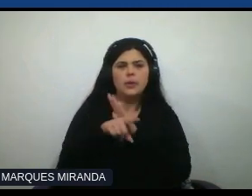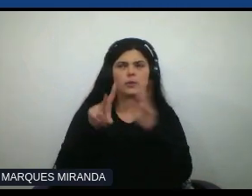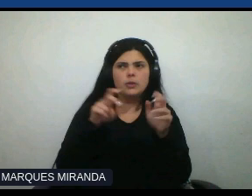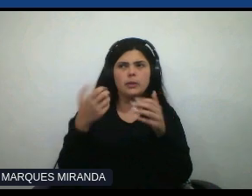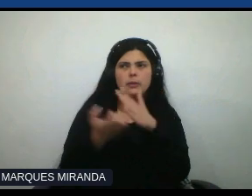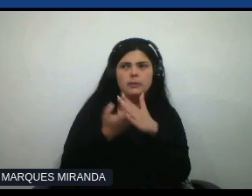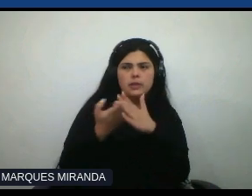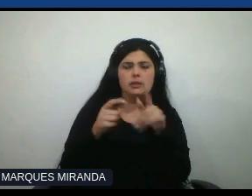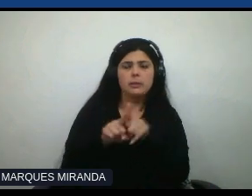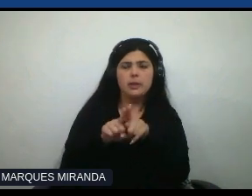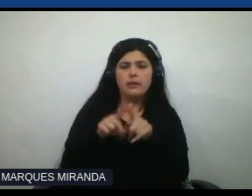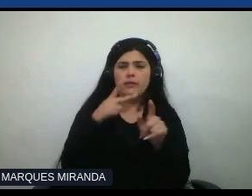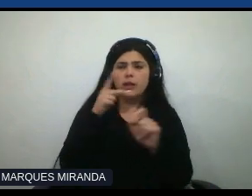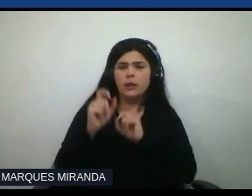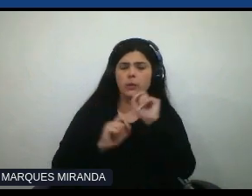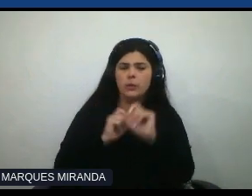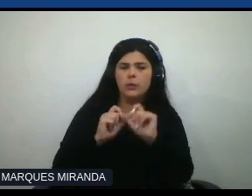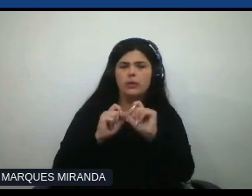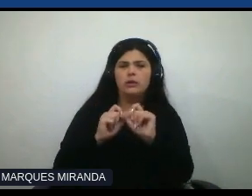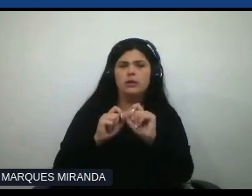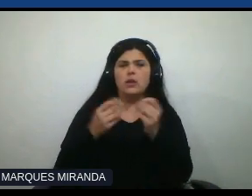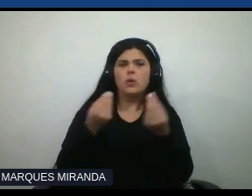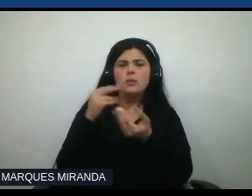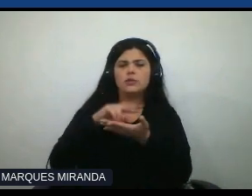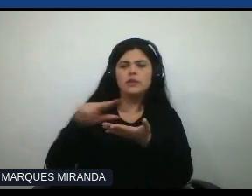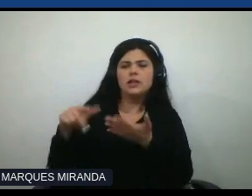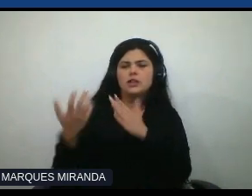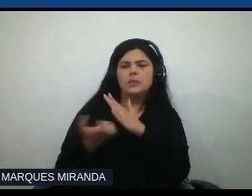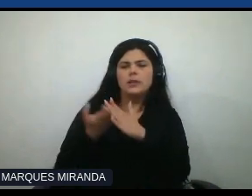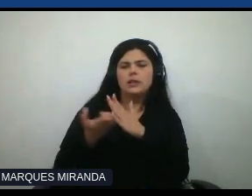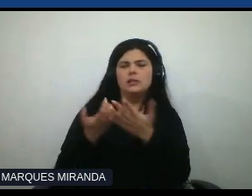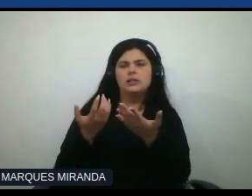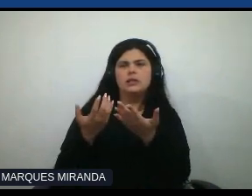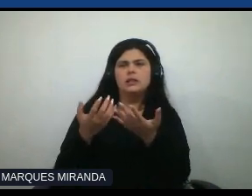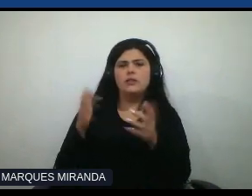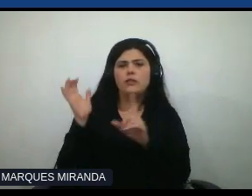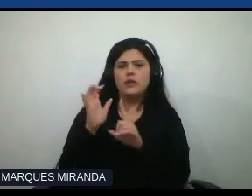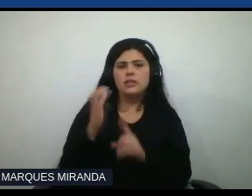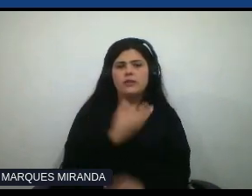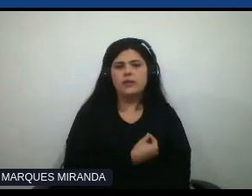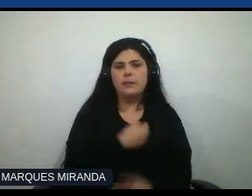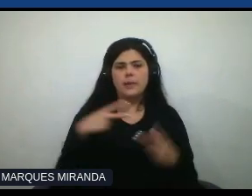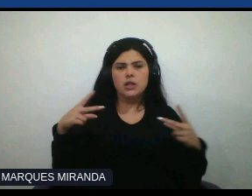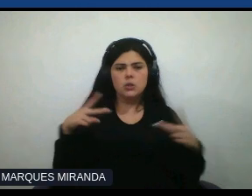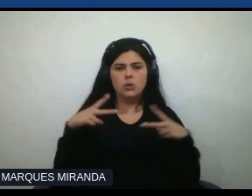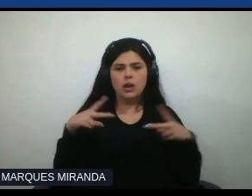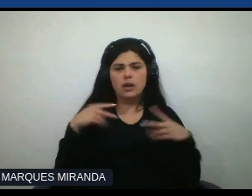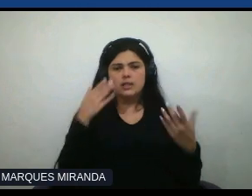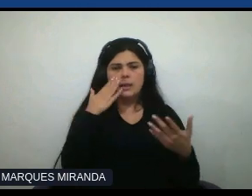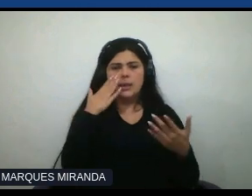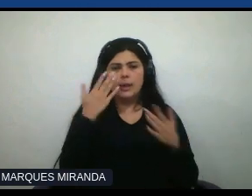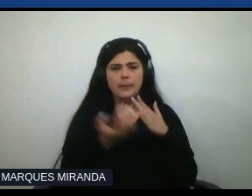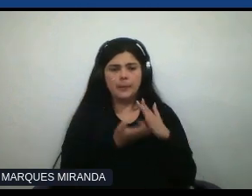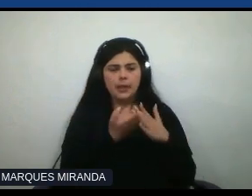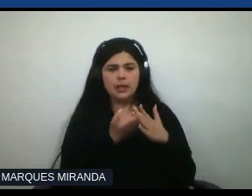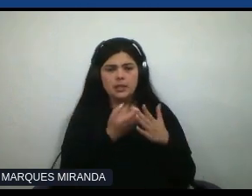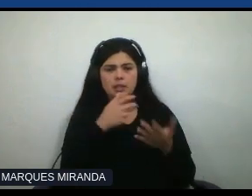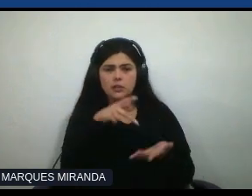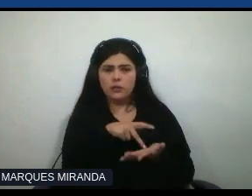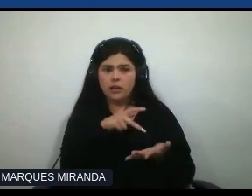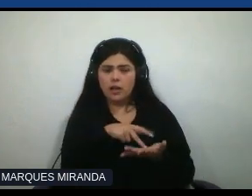Você pode falar, olha, queria saber como que é a diversidade na empresa mesmo, porque isso afeta a minha vida pessoal. Eu queria saber se a empresa ela é de